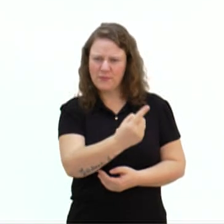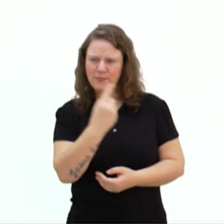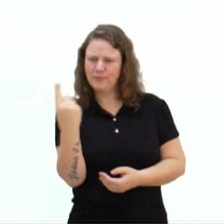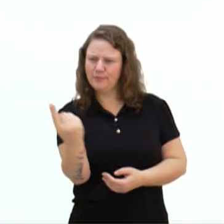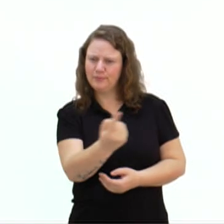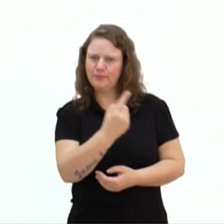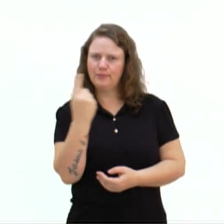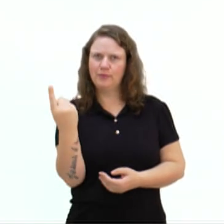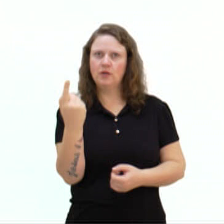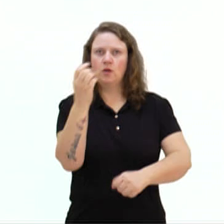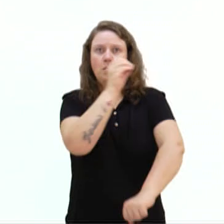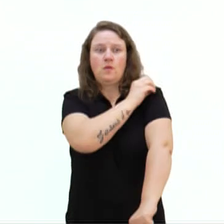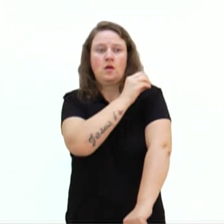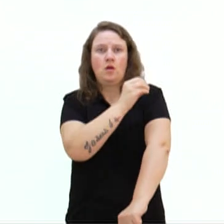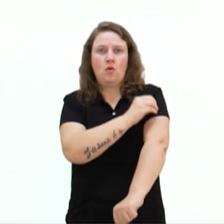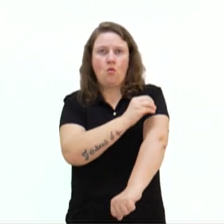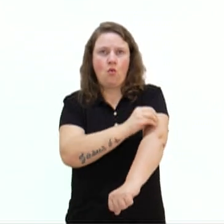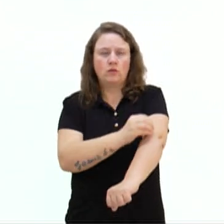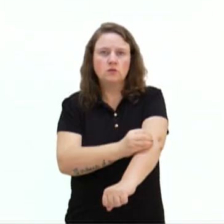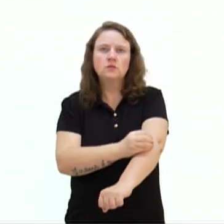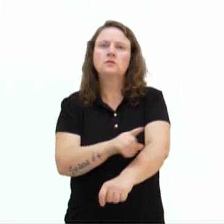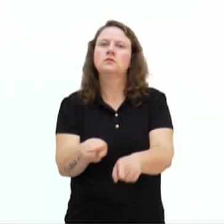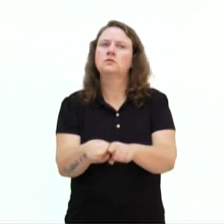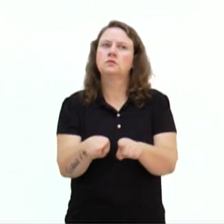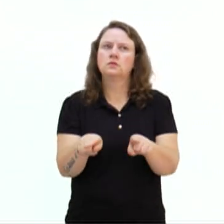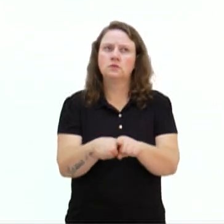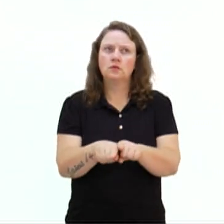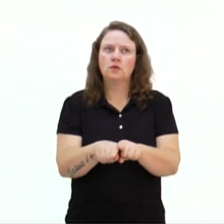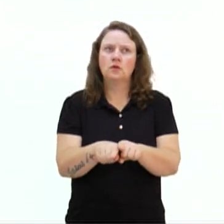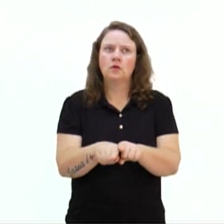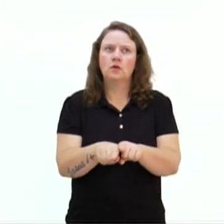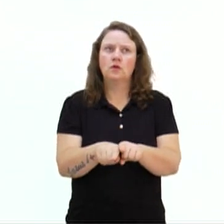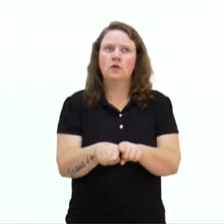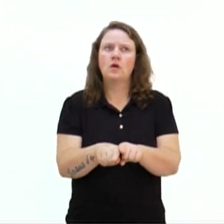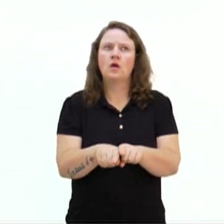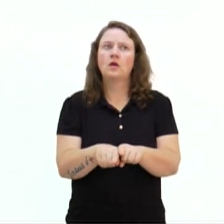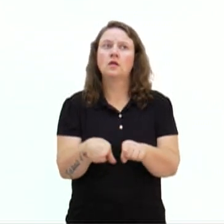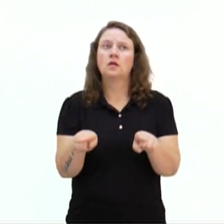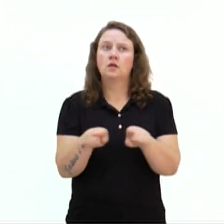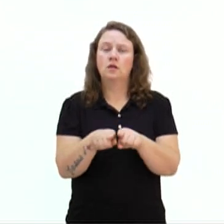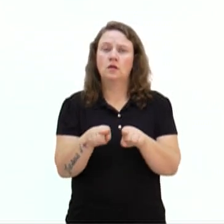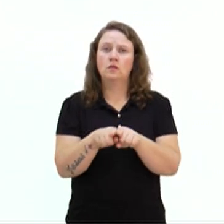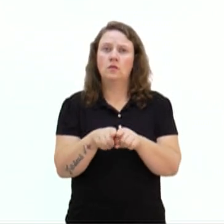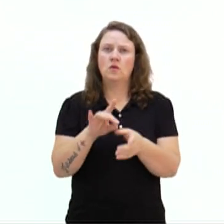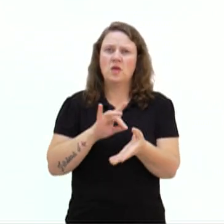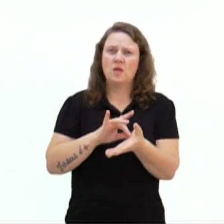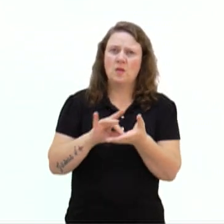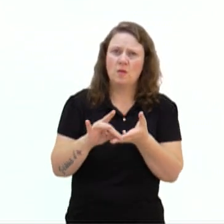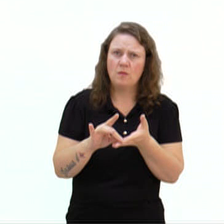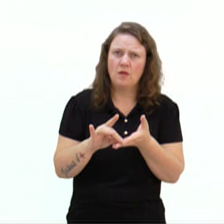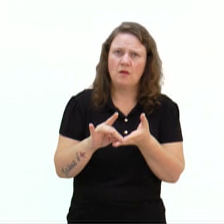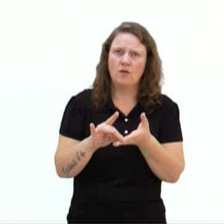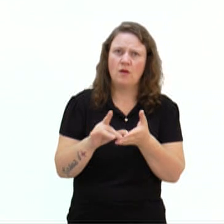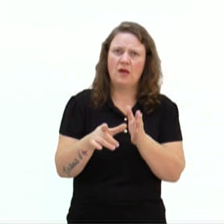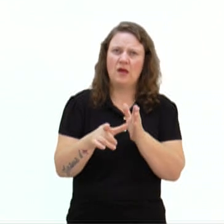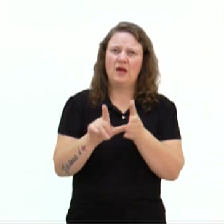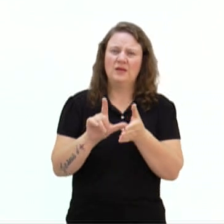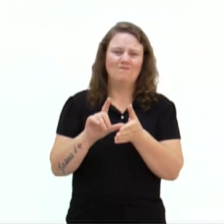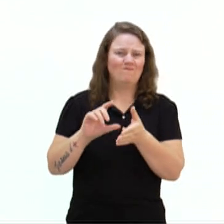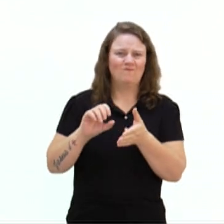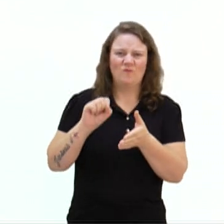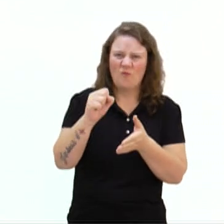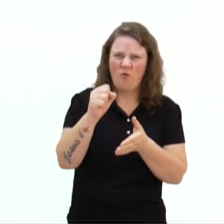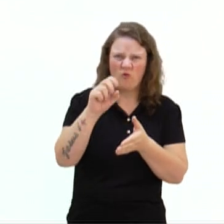Pré-histórico precisa, arqui-inimigo precisa e mal-educado também precisa. Olha como eles são escritos. Estão observando?